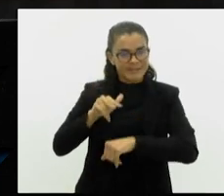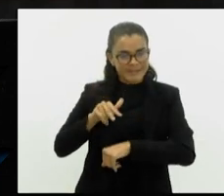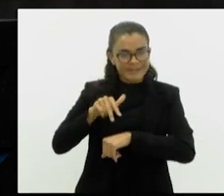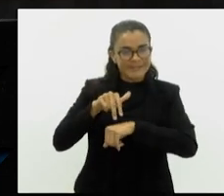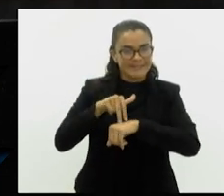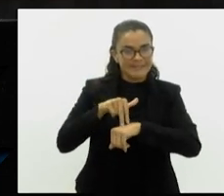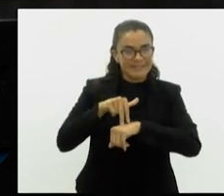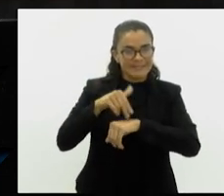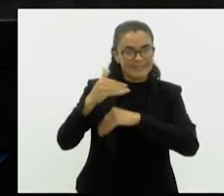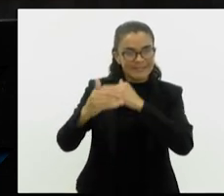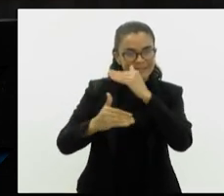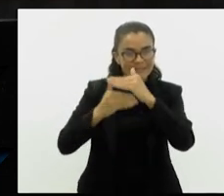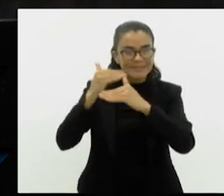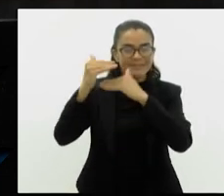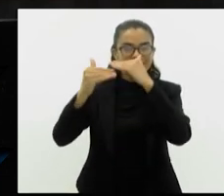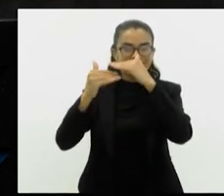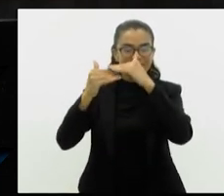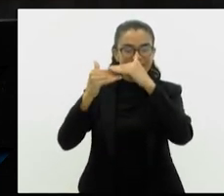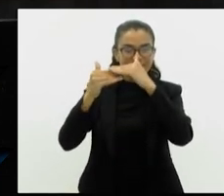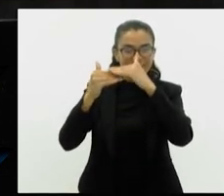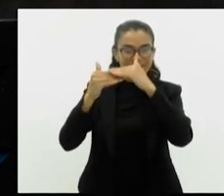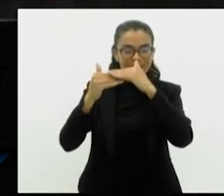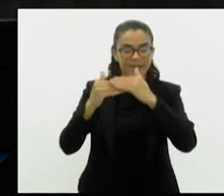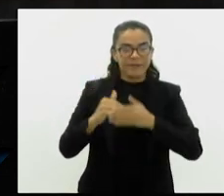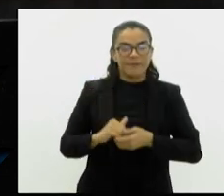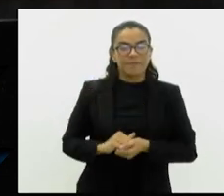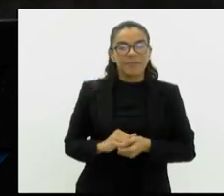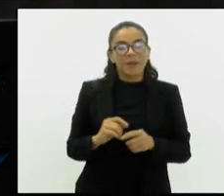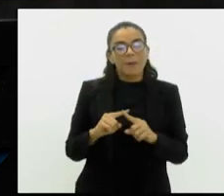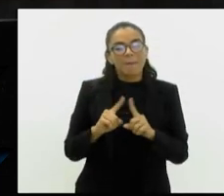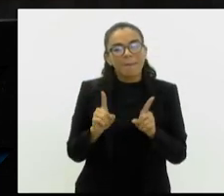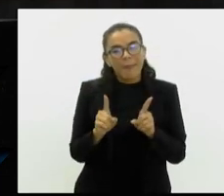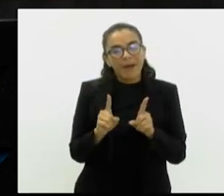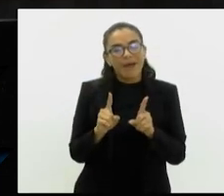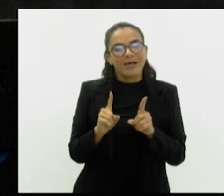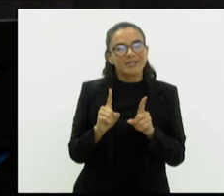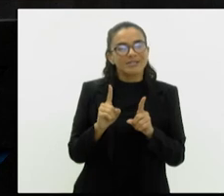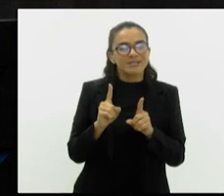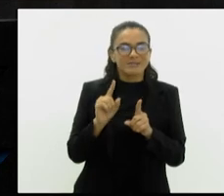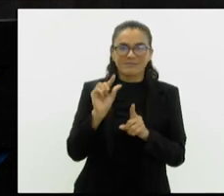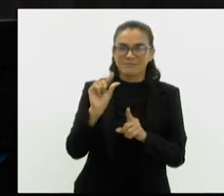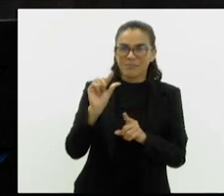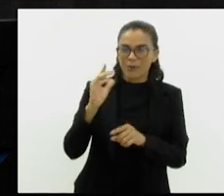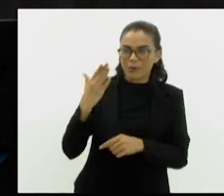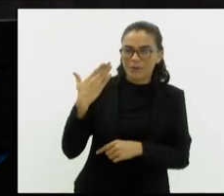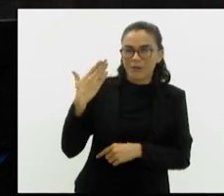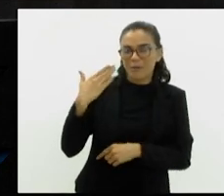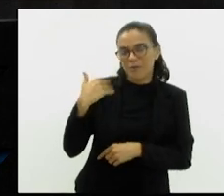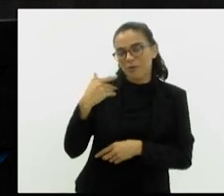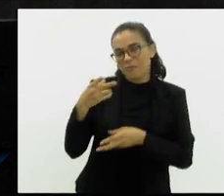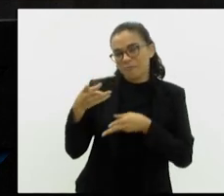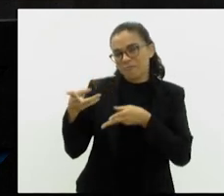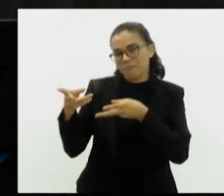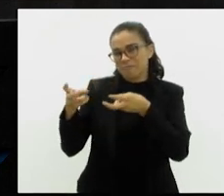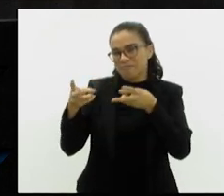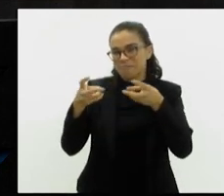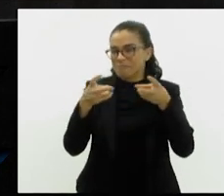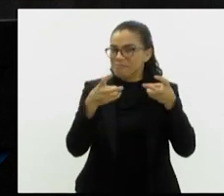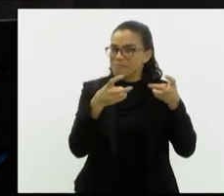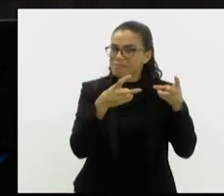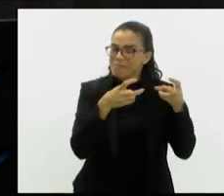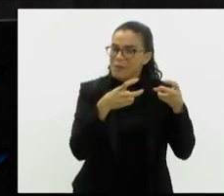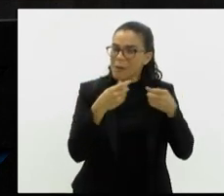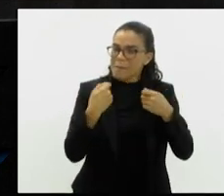resistir e avançar mas nos últimos tempos eu verifico que temos que